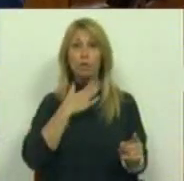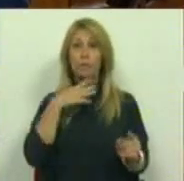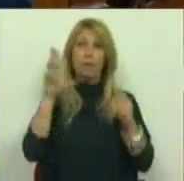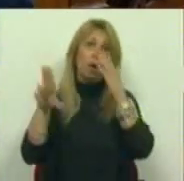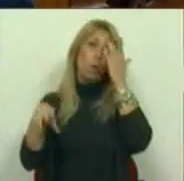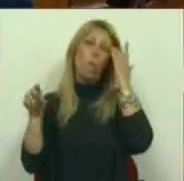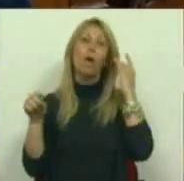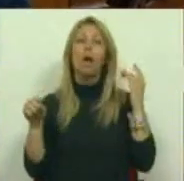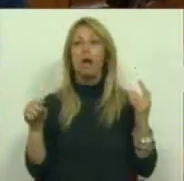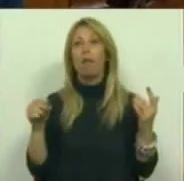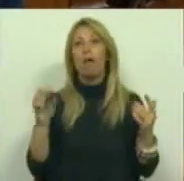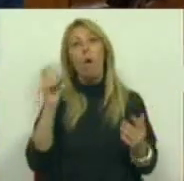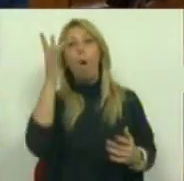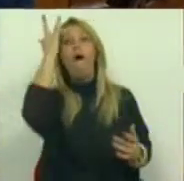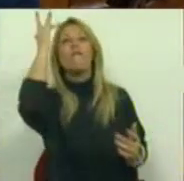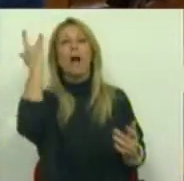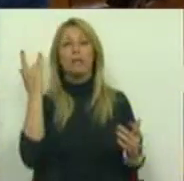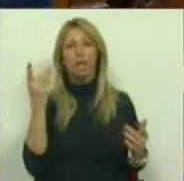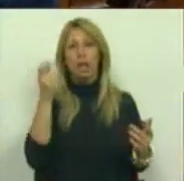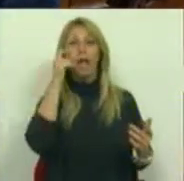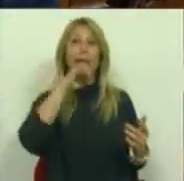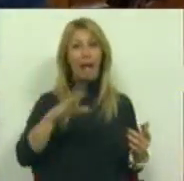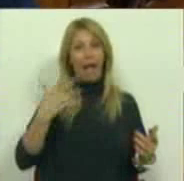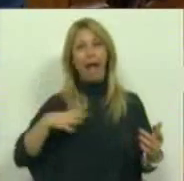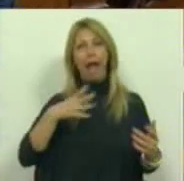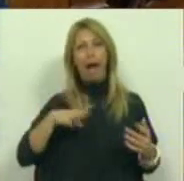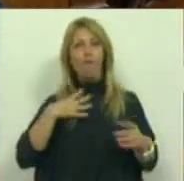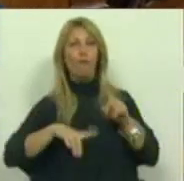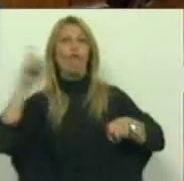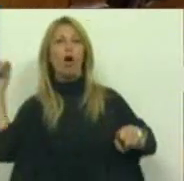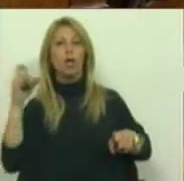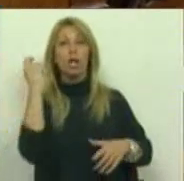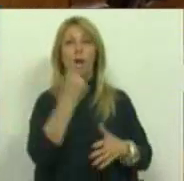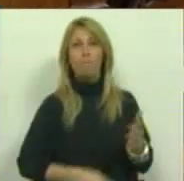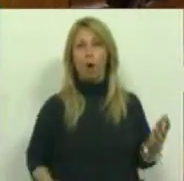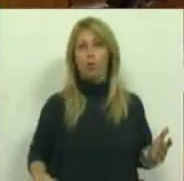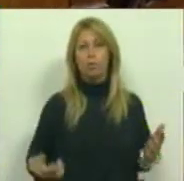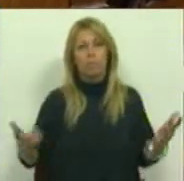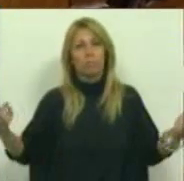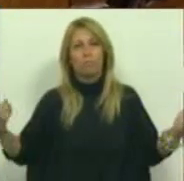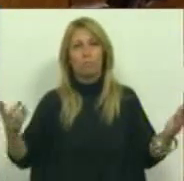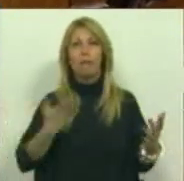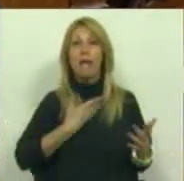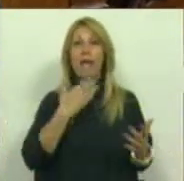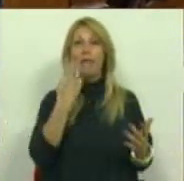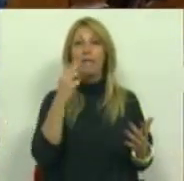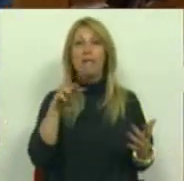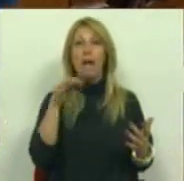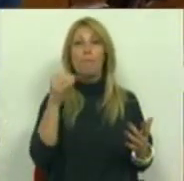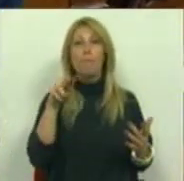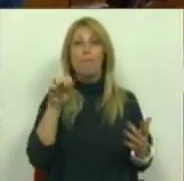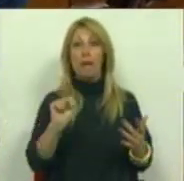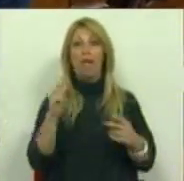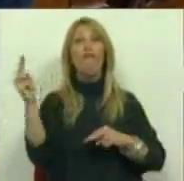uma facilidade para quem quer fugir ao pagamento de impostos. Nunca é suficiente, é uma corrida para o fundo. O dumping fiscal é uma